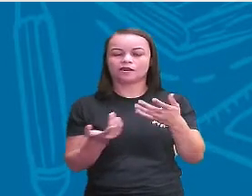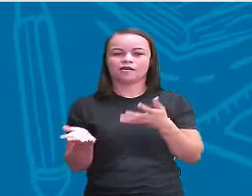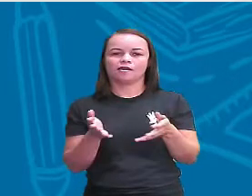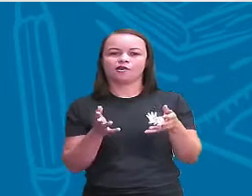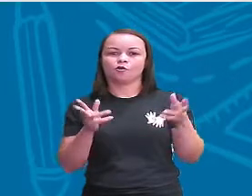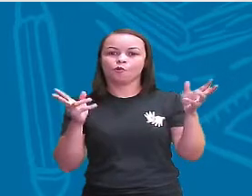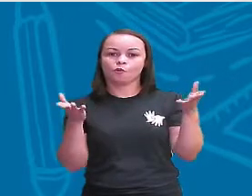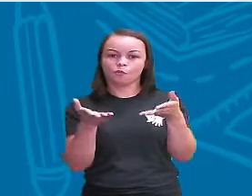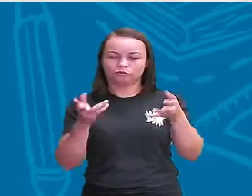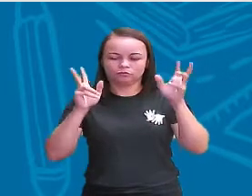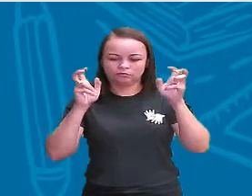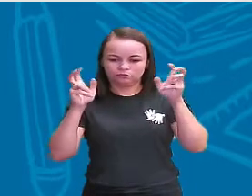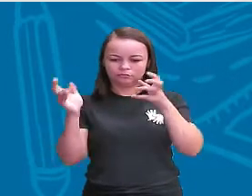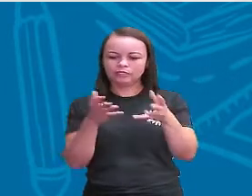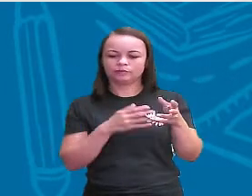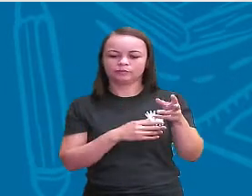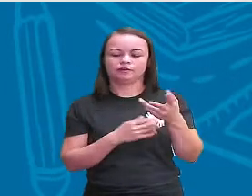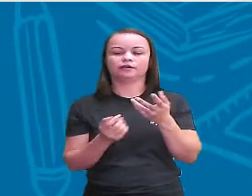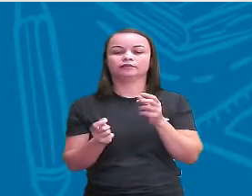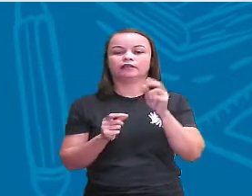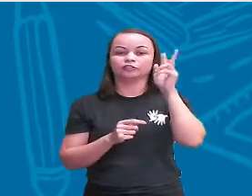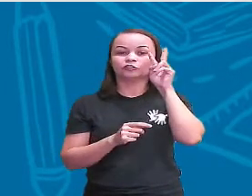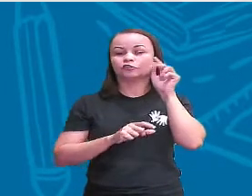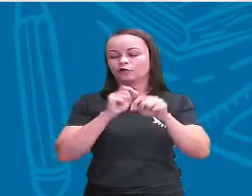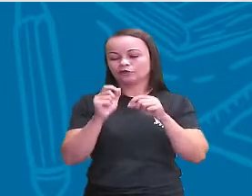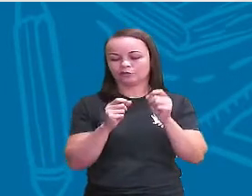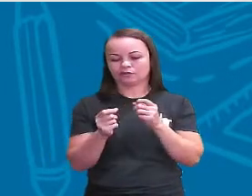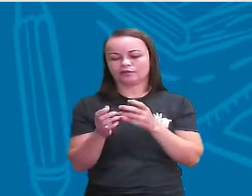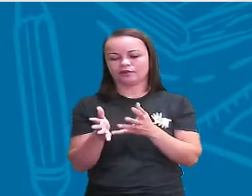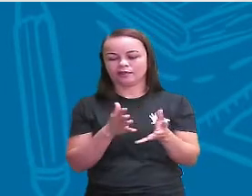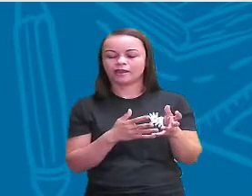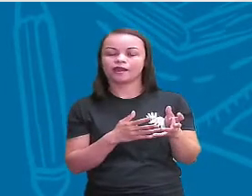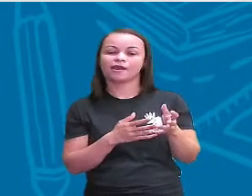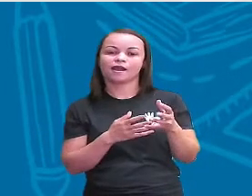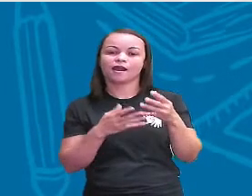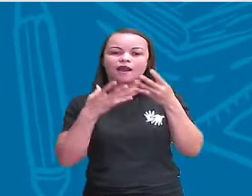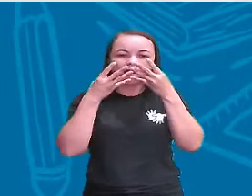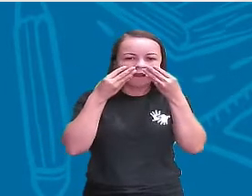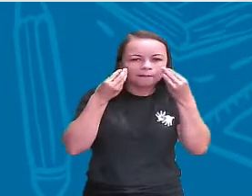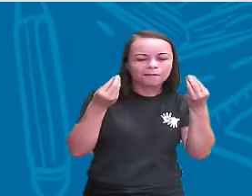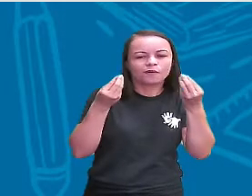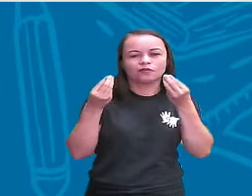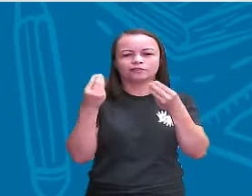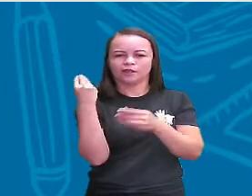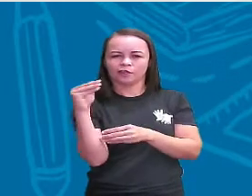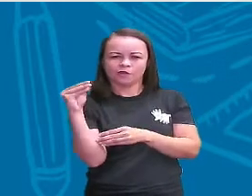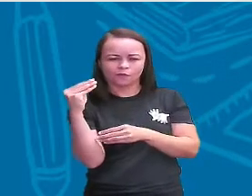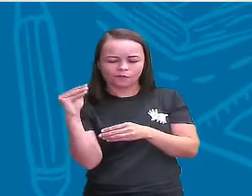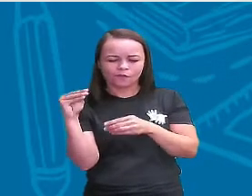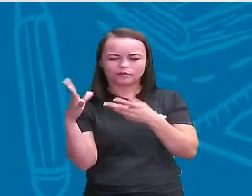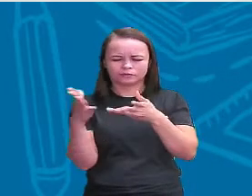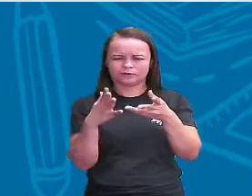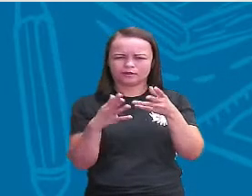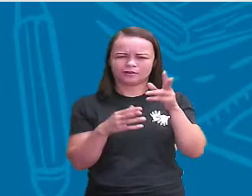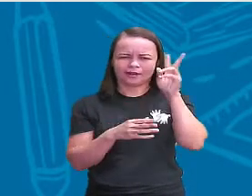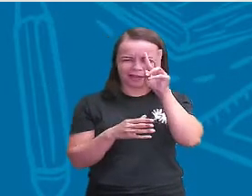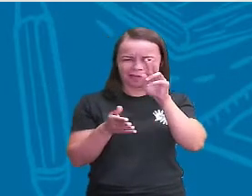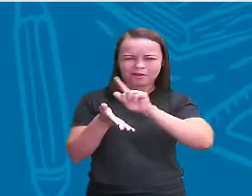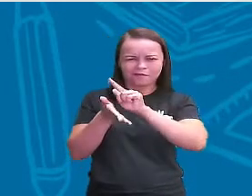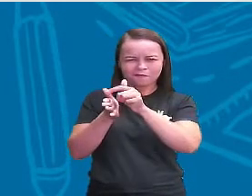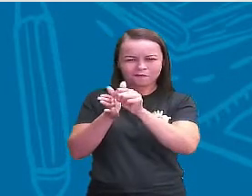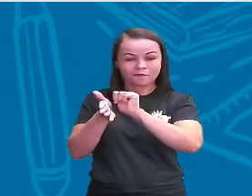é A Raposa e a Cegonha. É uma fábula. Quem lembra aqui o que é uma fábula? Fábulas são histórias